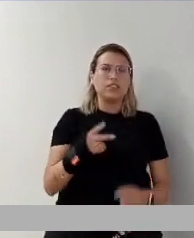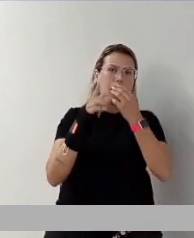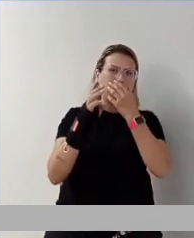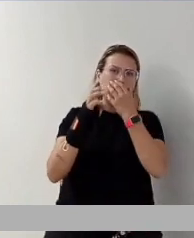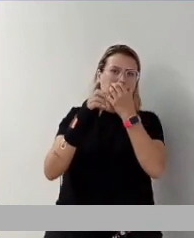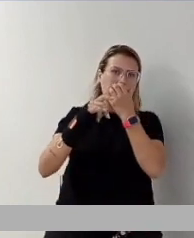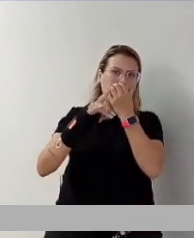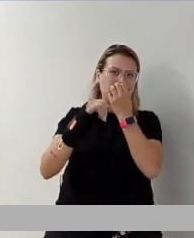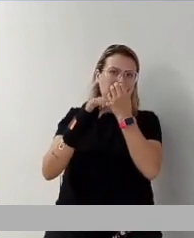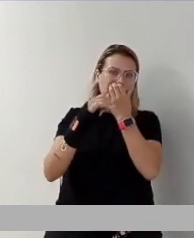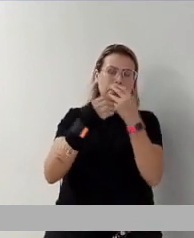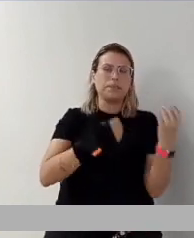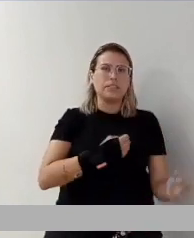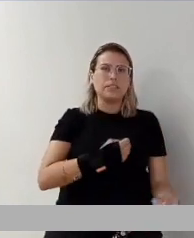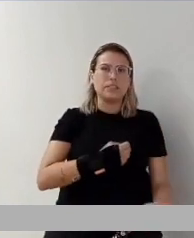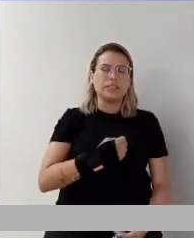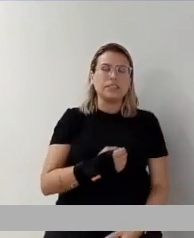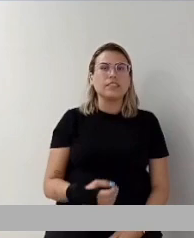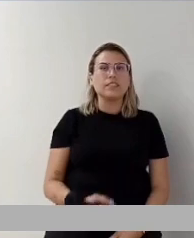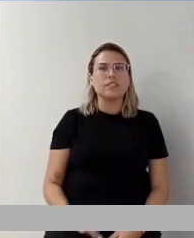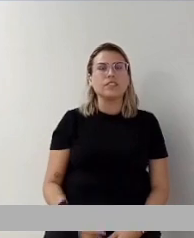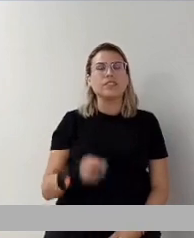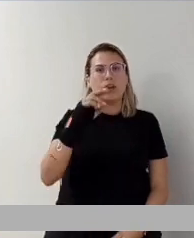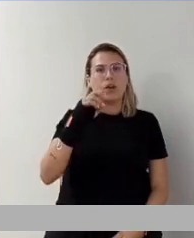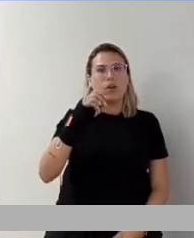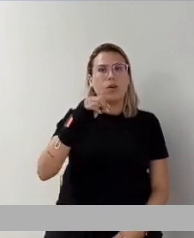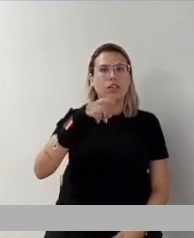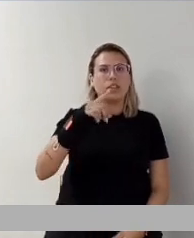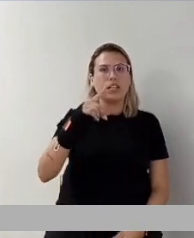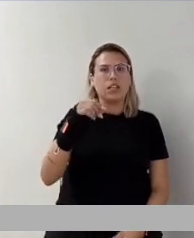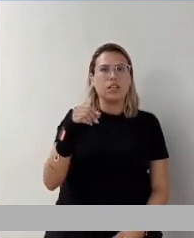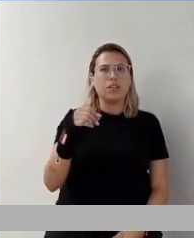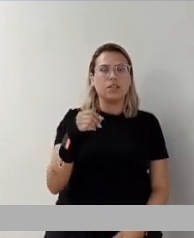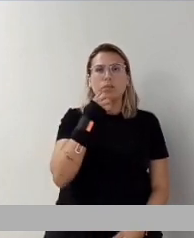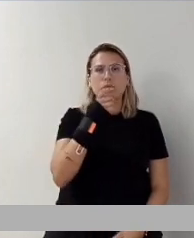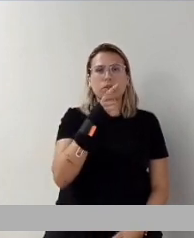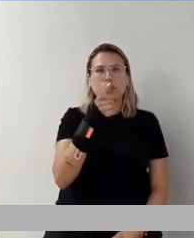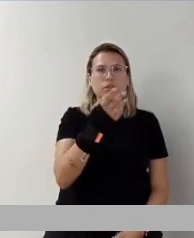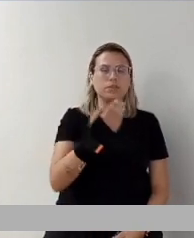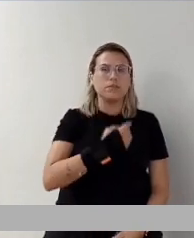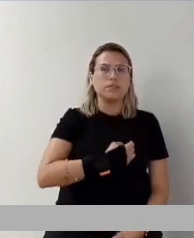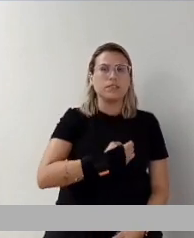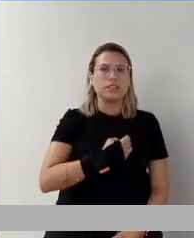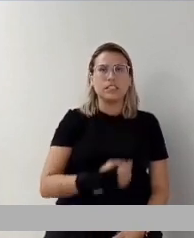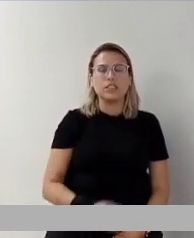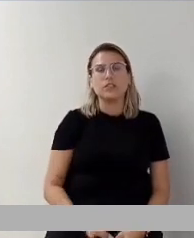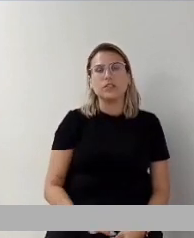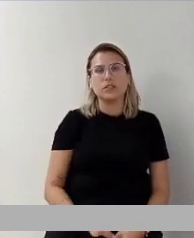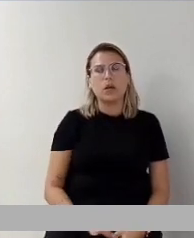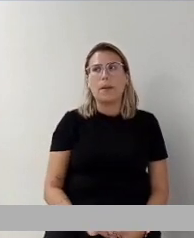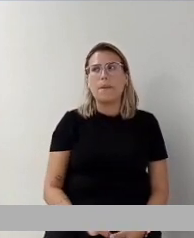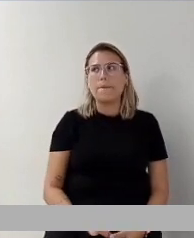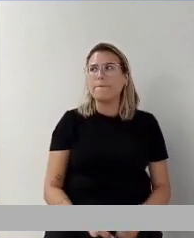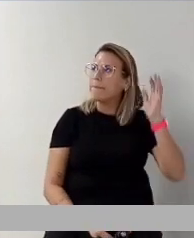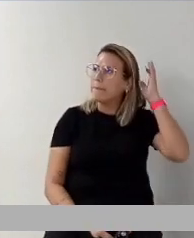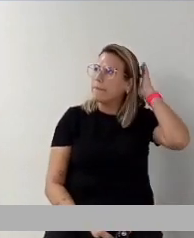Presente Ronaldo Guimarães Malveira bom dia a todos e a todas presente visto senhor